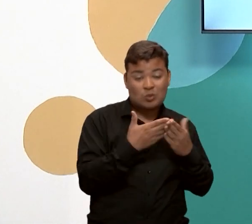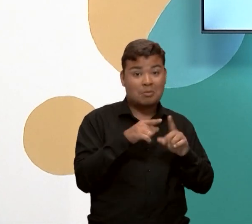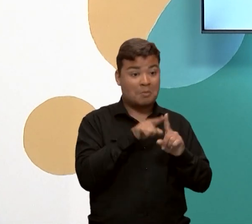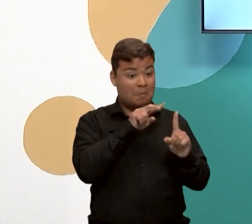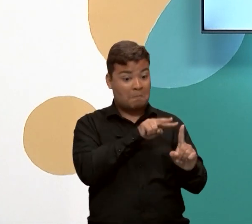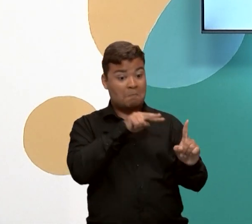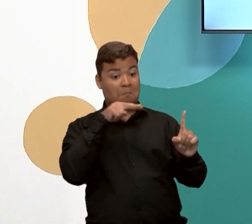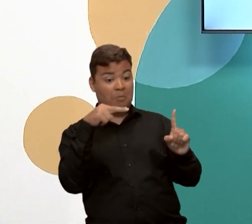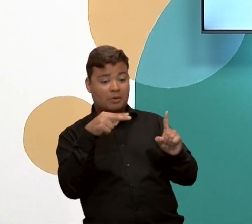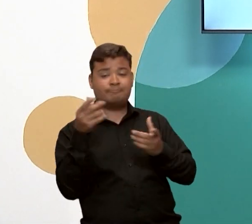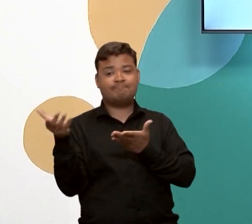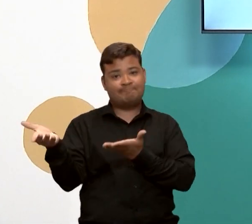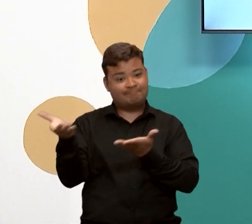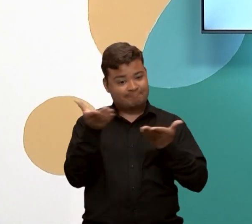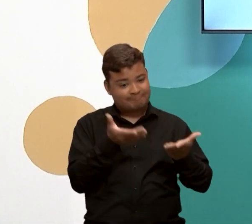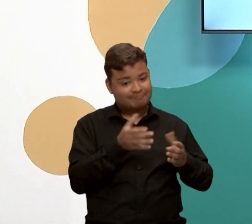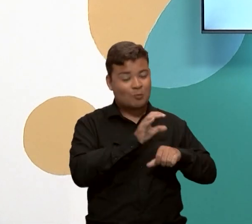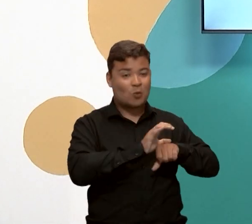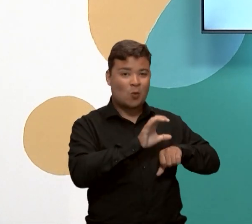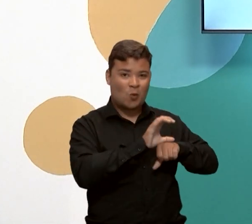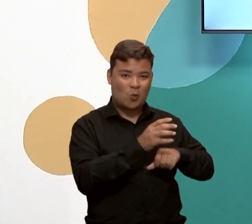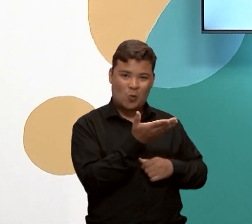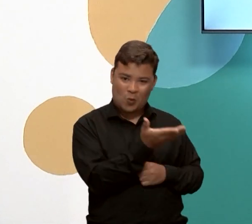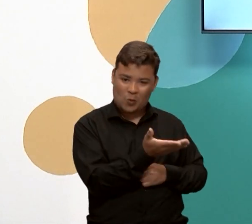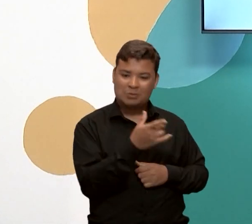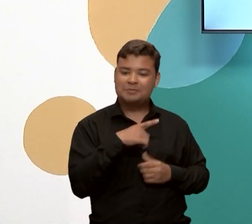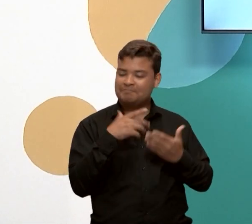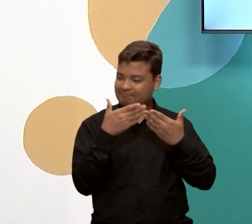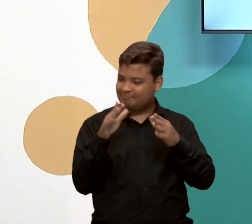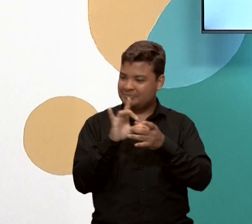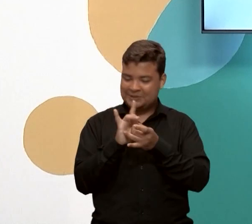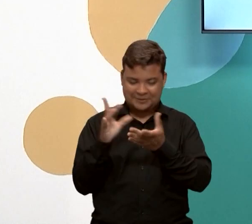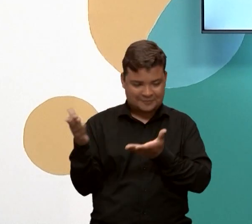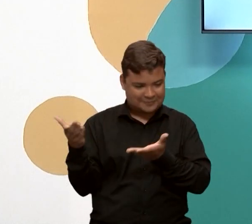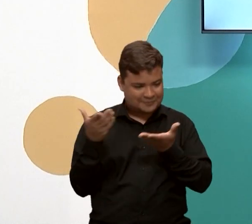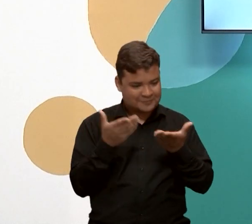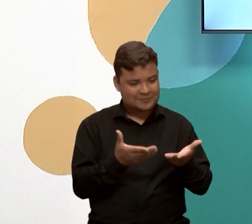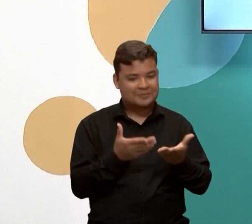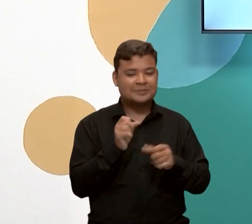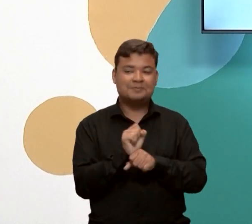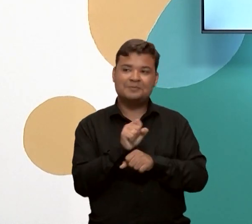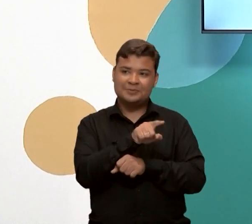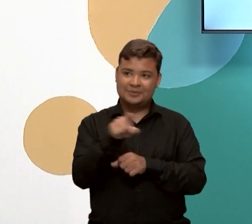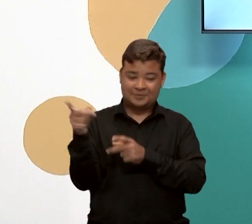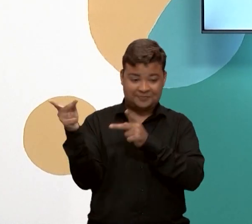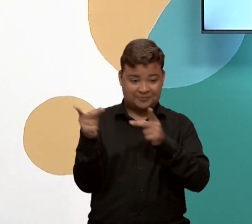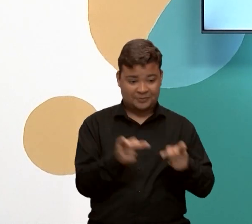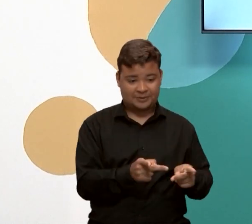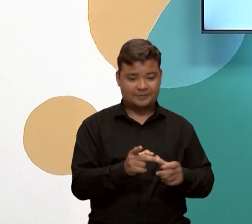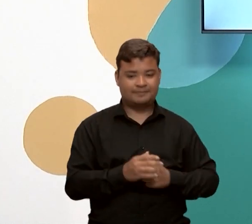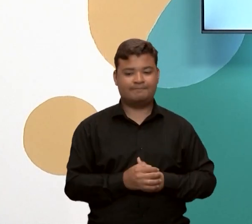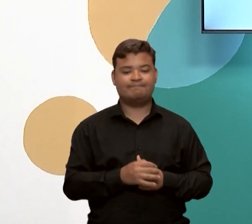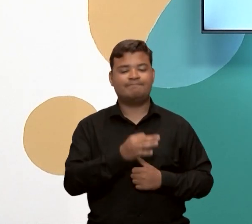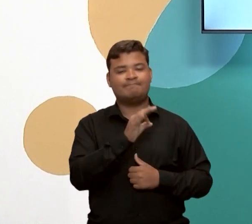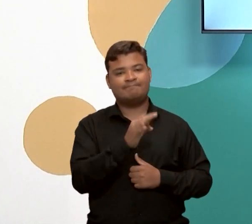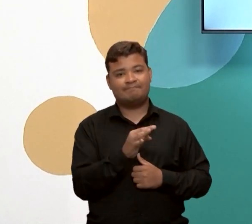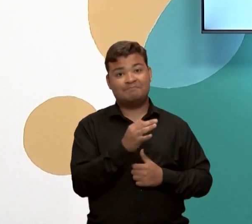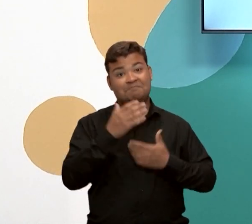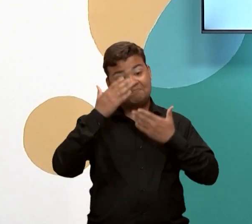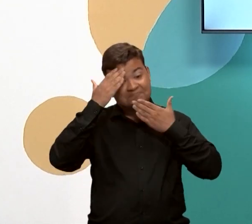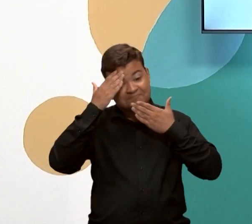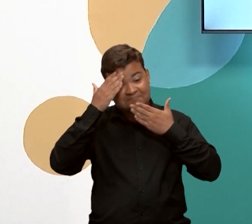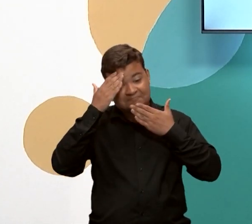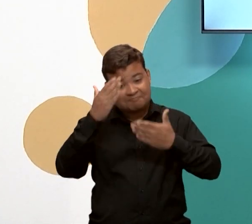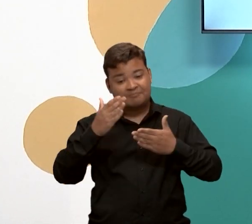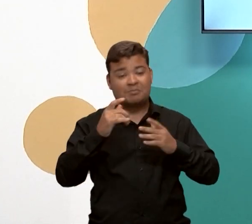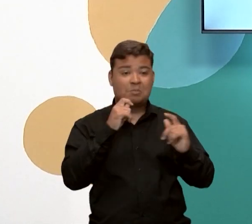perspectiva, venha conhecer o curso, a gente está de portas abertas e aguardamos a visita de vocês. Tá certo, Jonas, muito obrigada